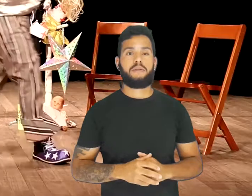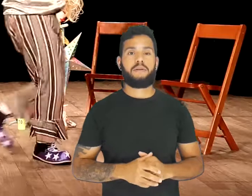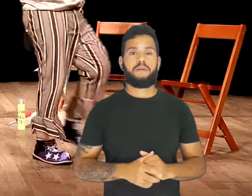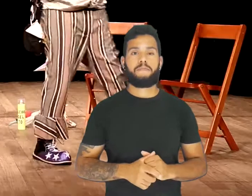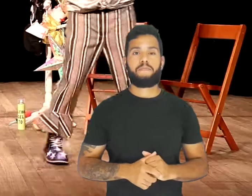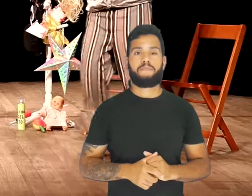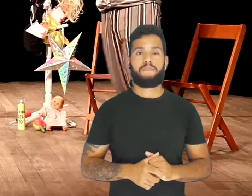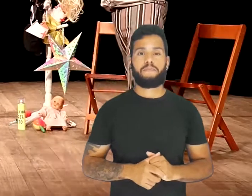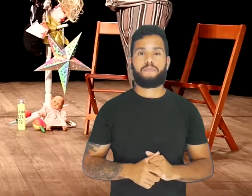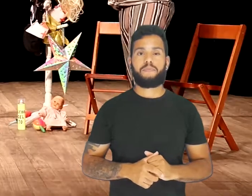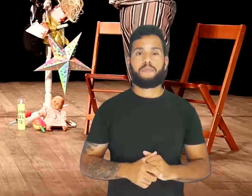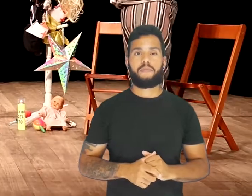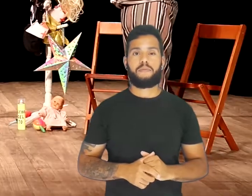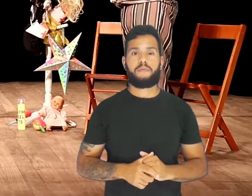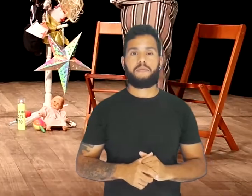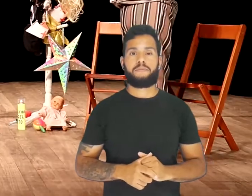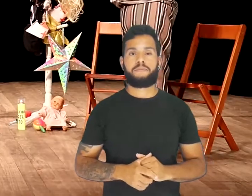Eu.